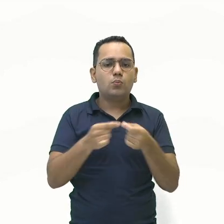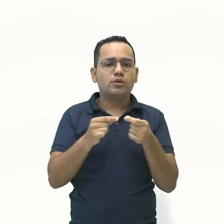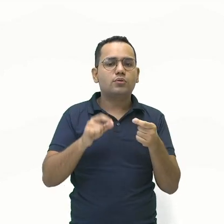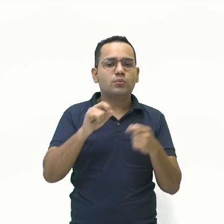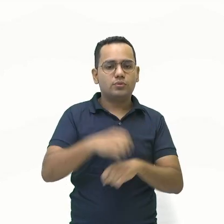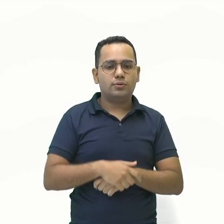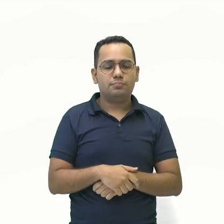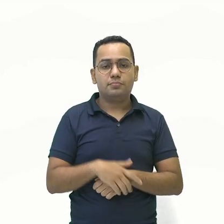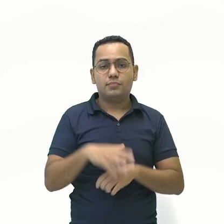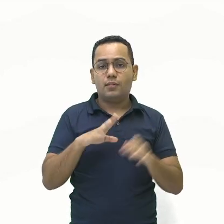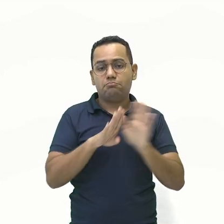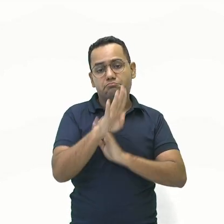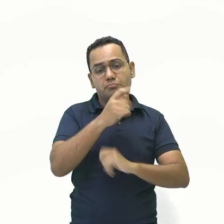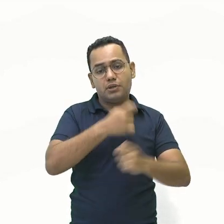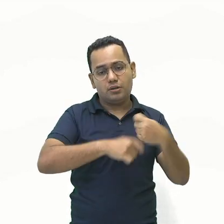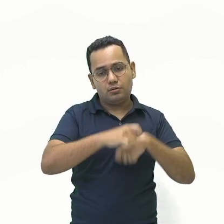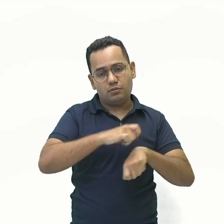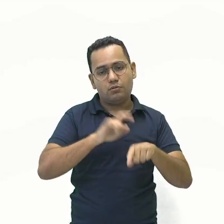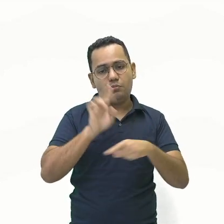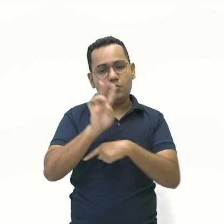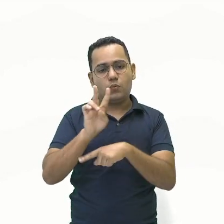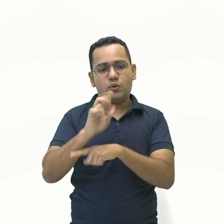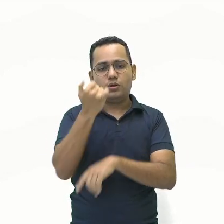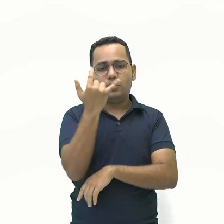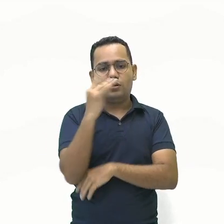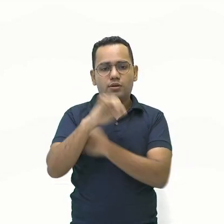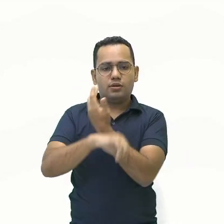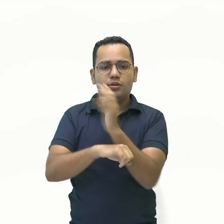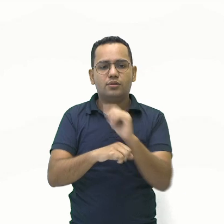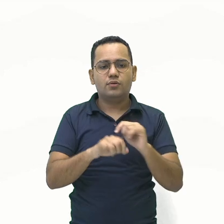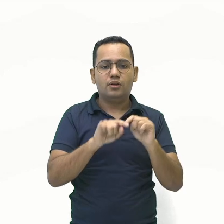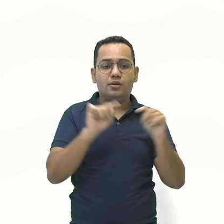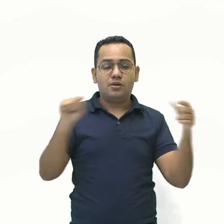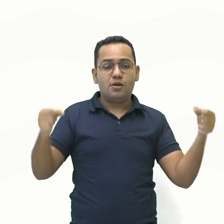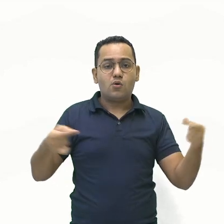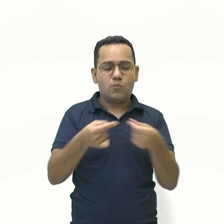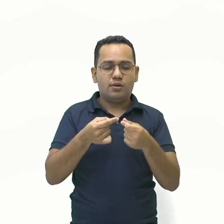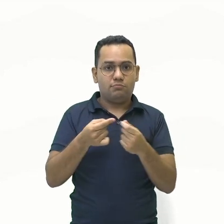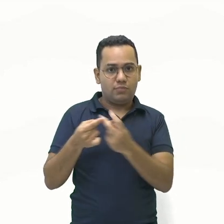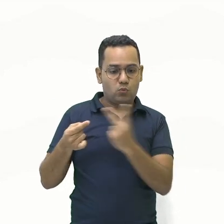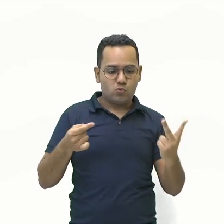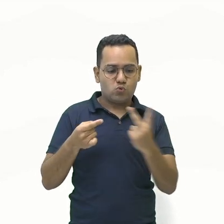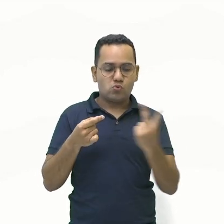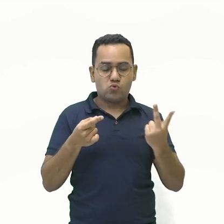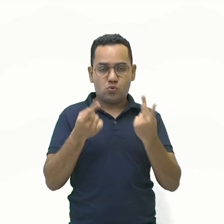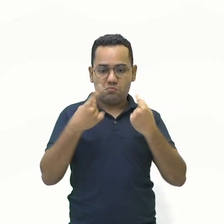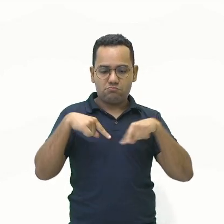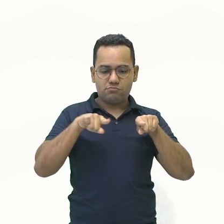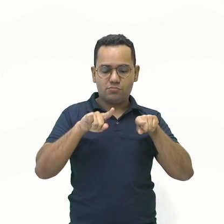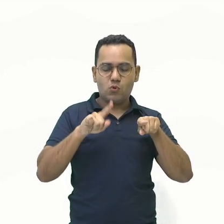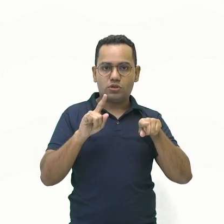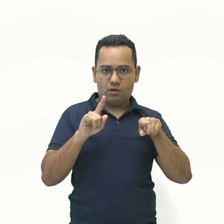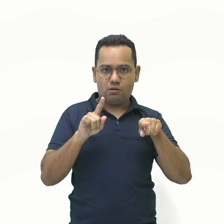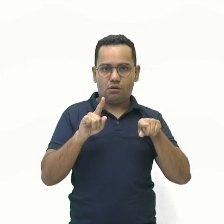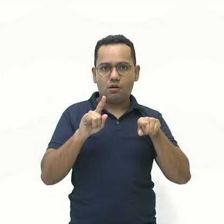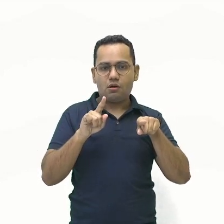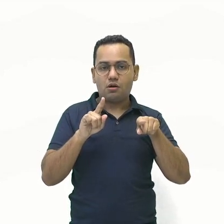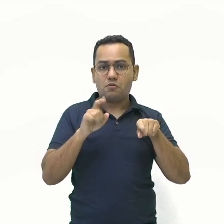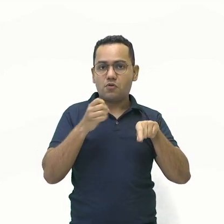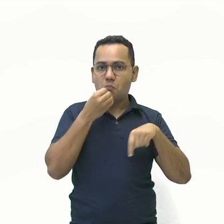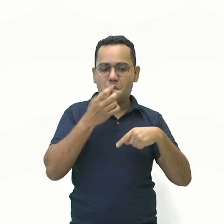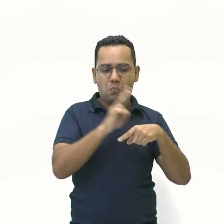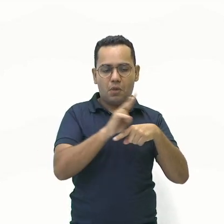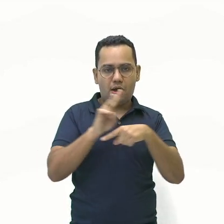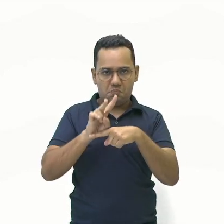econômico, a preservação da natureza, e aí a gente teria o chamado desenvolvimento sustentável,